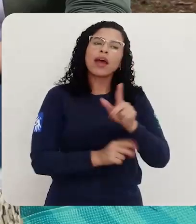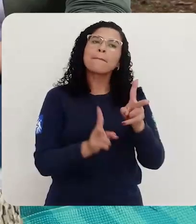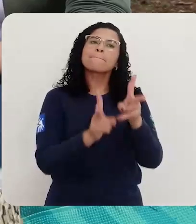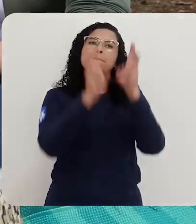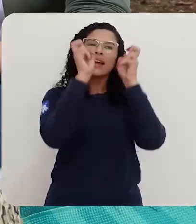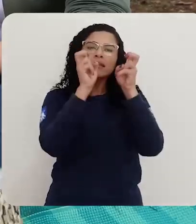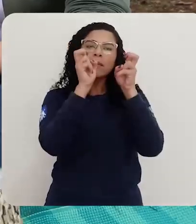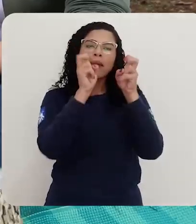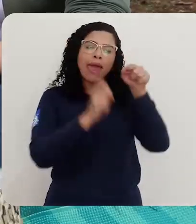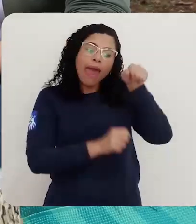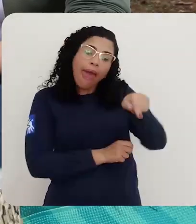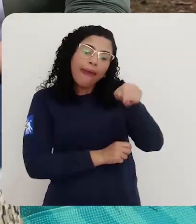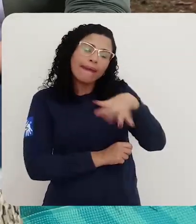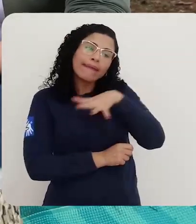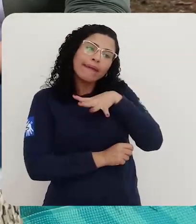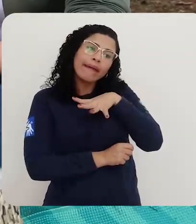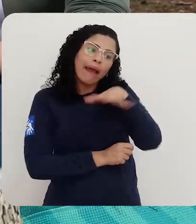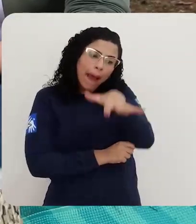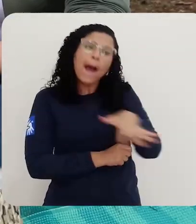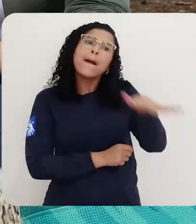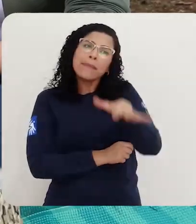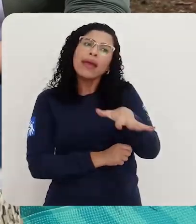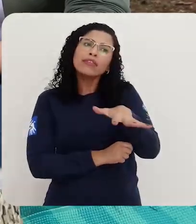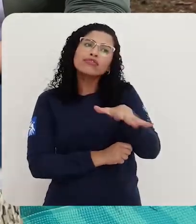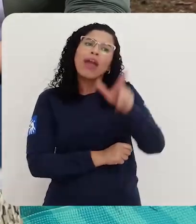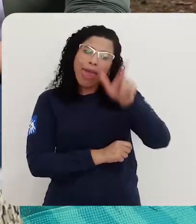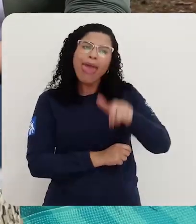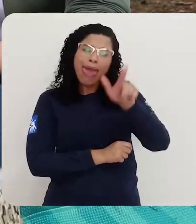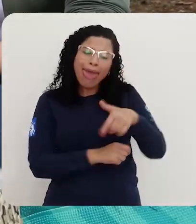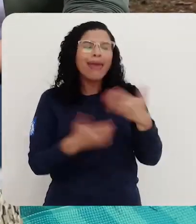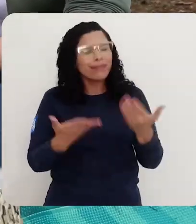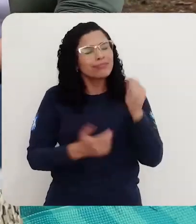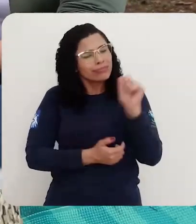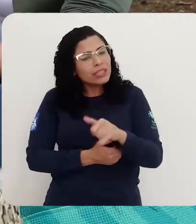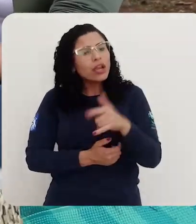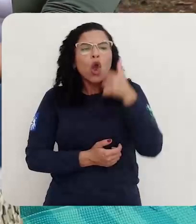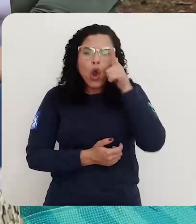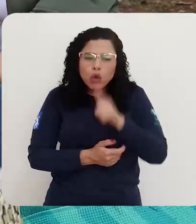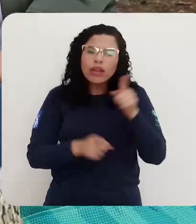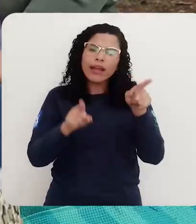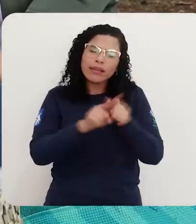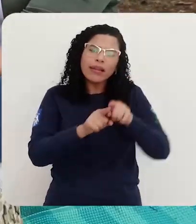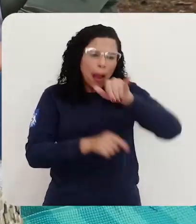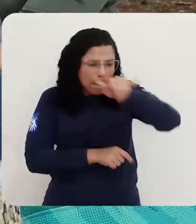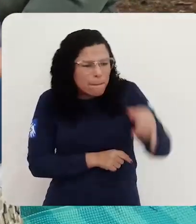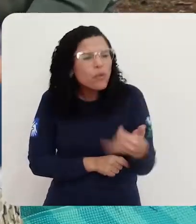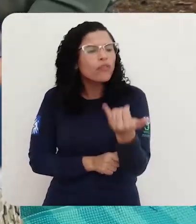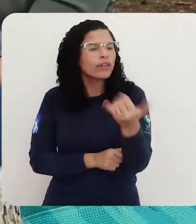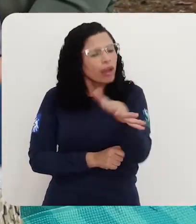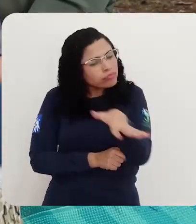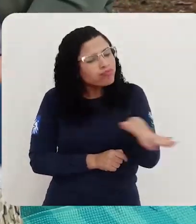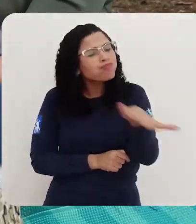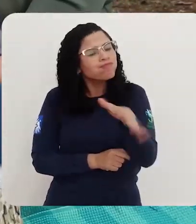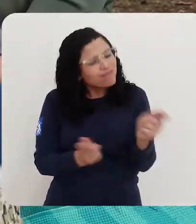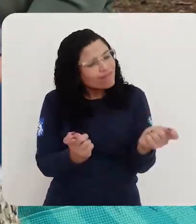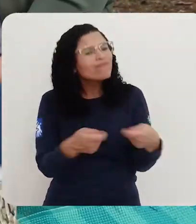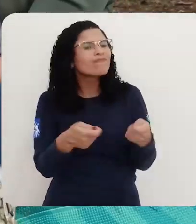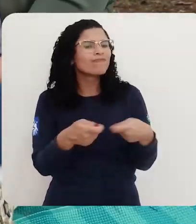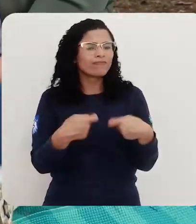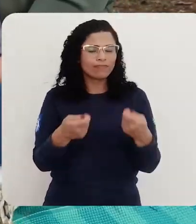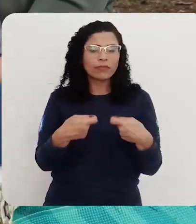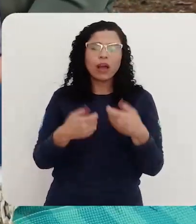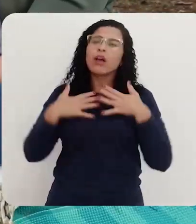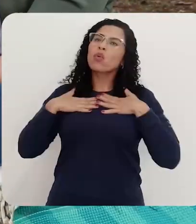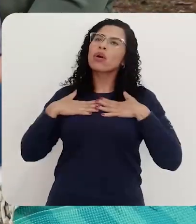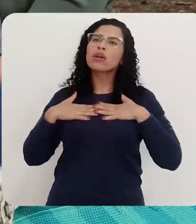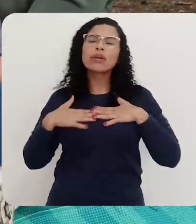gente consegue perceber que na cidade é também um ambiente. E a gente consegue desfrutar, inclusive, de ambientes muito